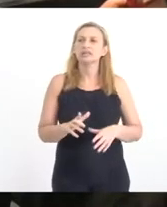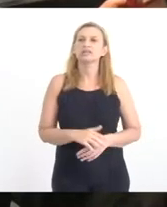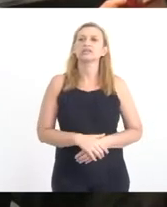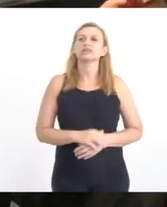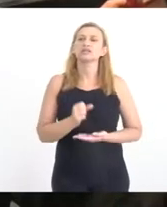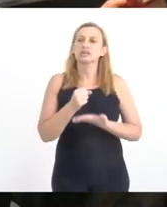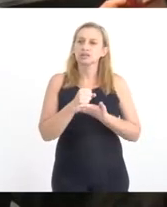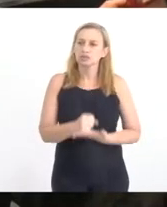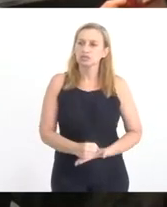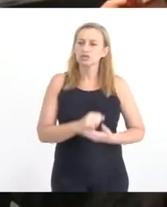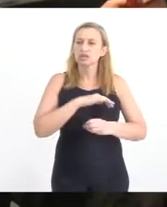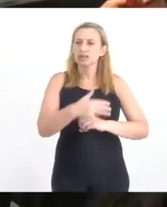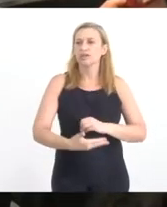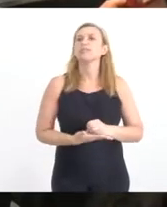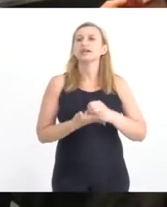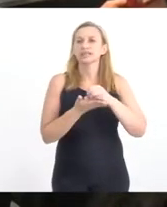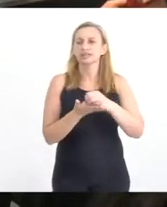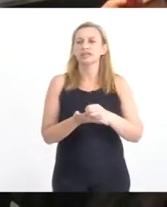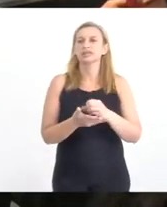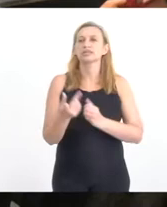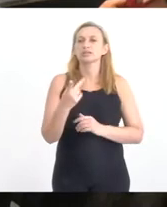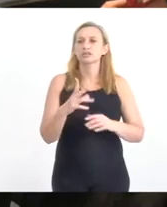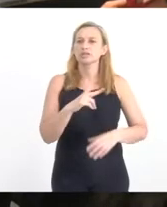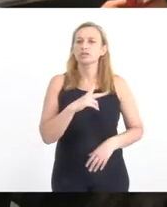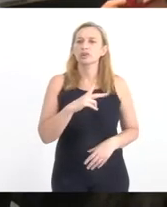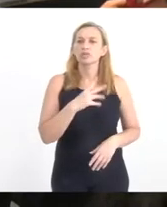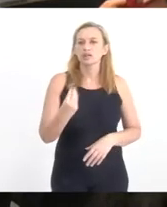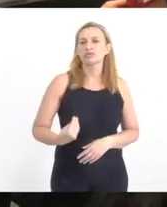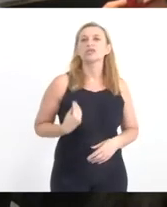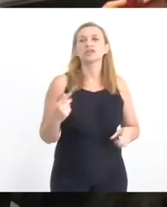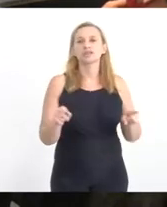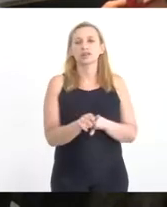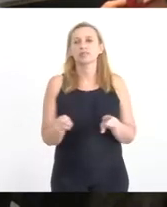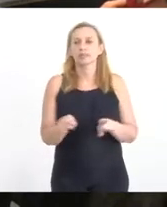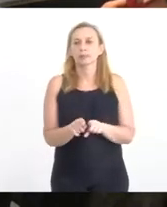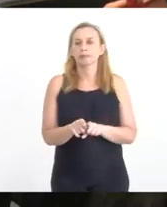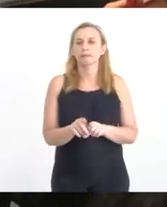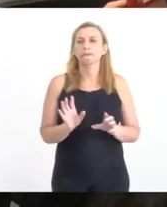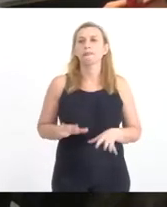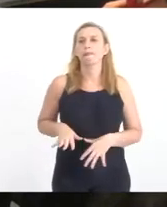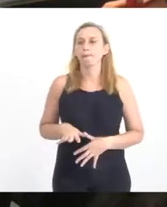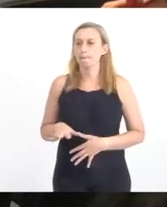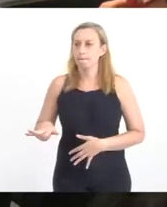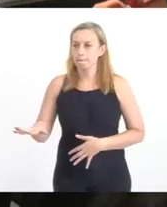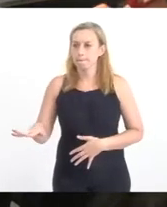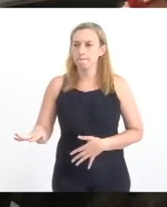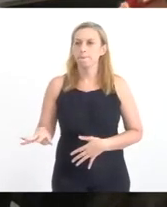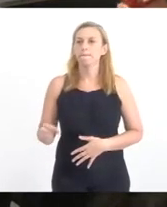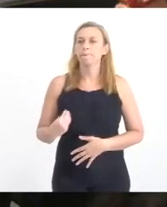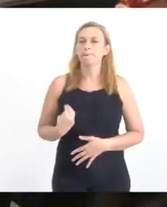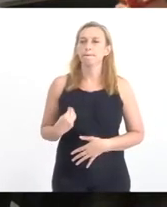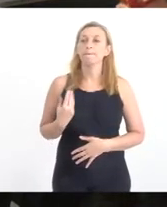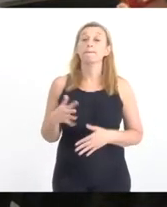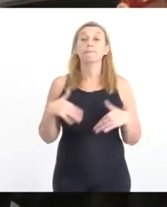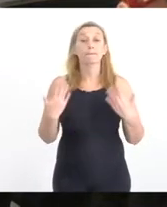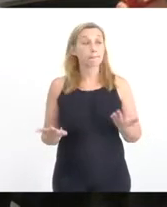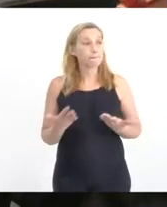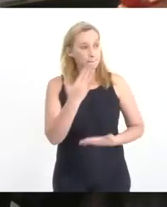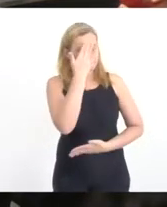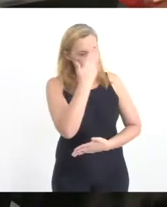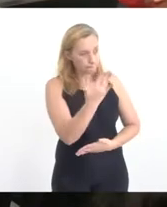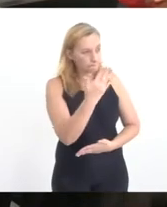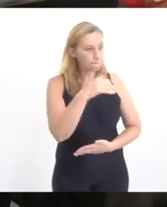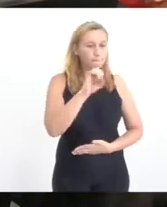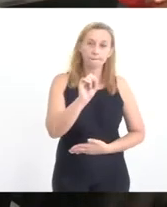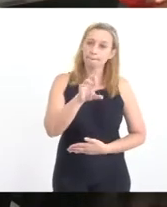formas de sustentabilidade para suas próprias vidas mas também para as comunidades que que as cercam então muito